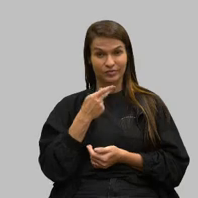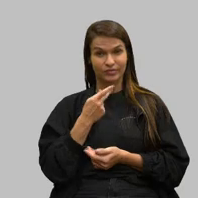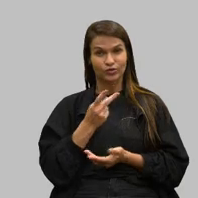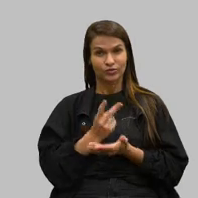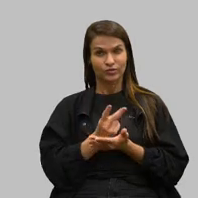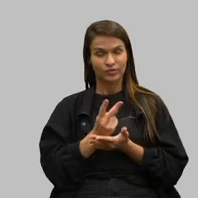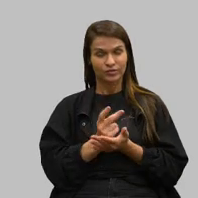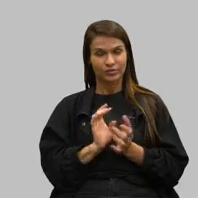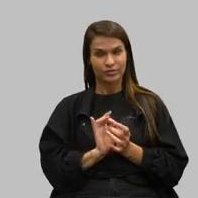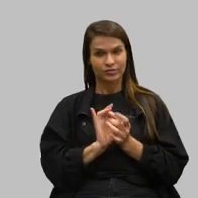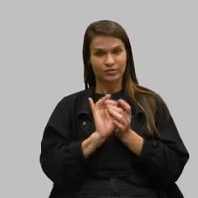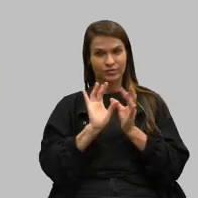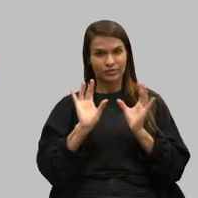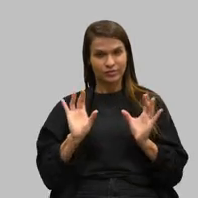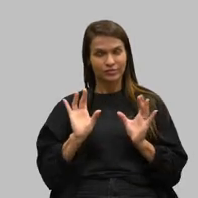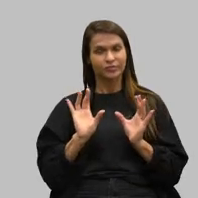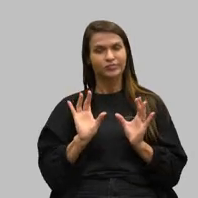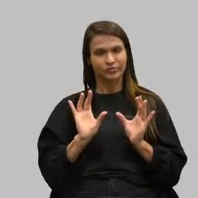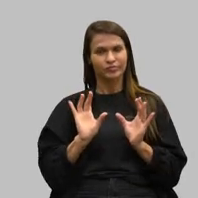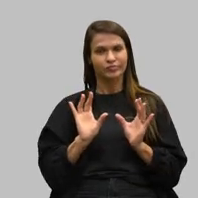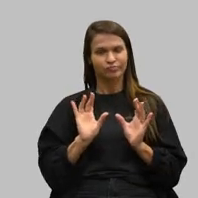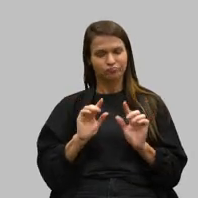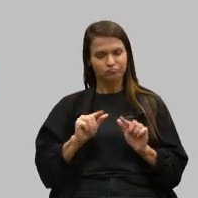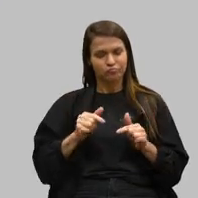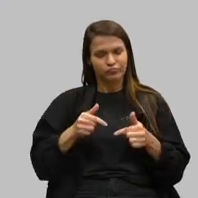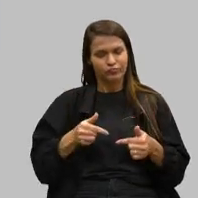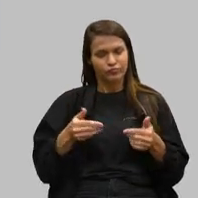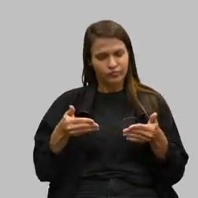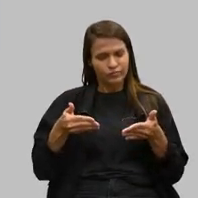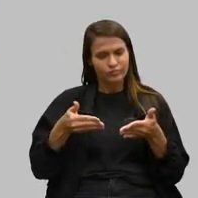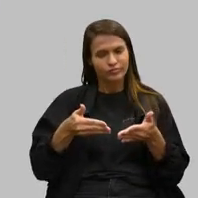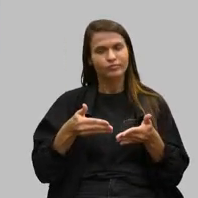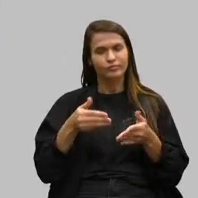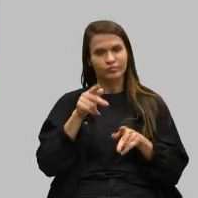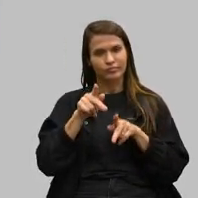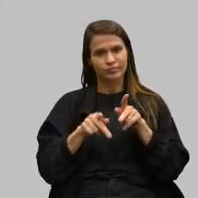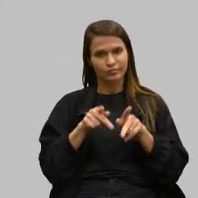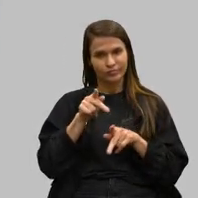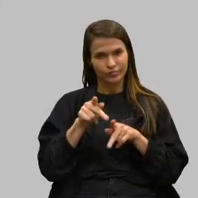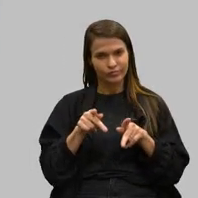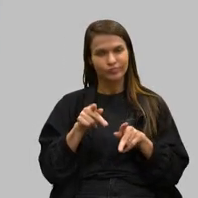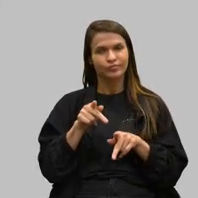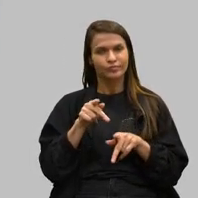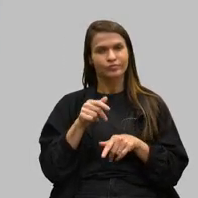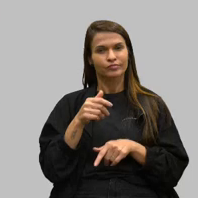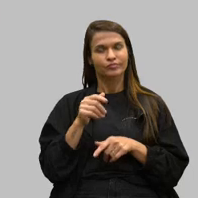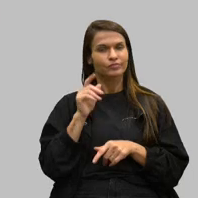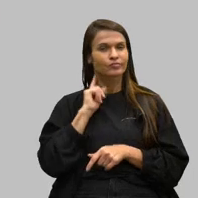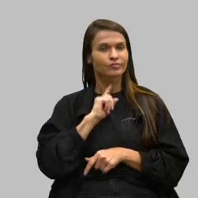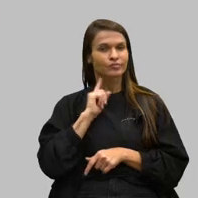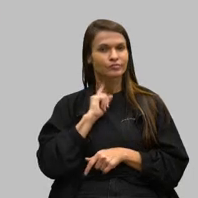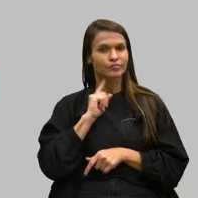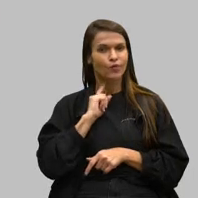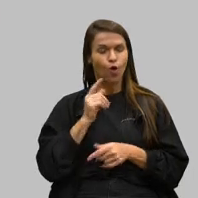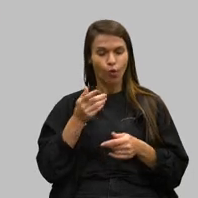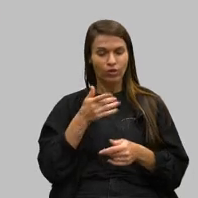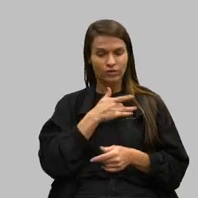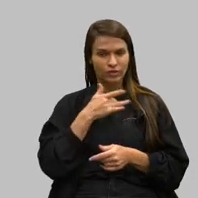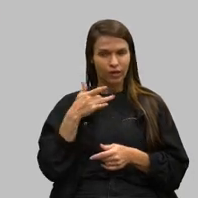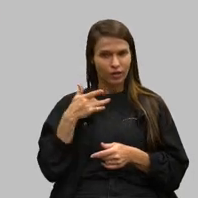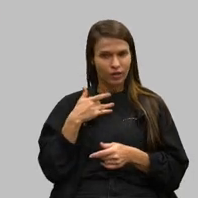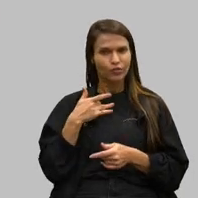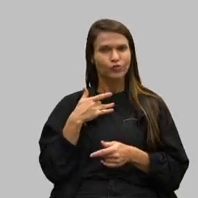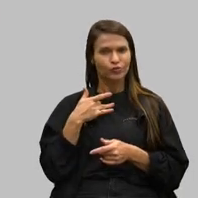à disposição, porque deve é pela saúde do nosso povo mineiro e dizer que a nossa saúde no estado de Minas Gerais é uma referência